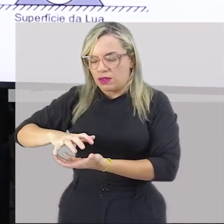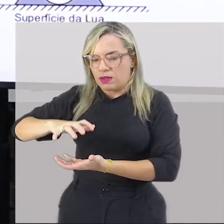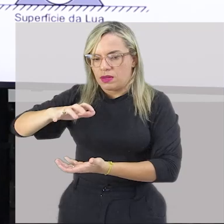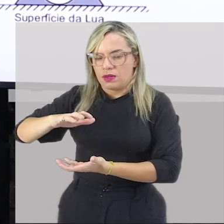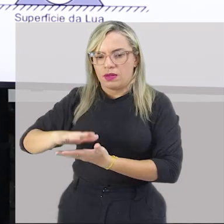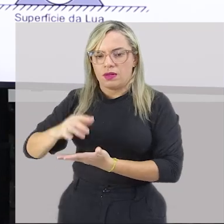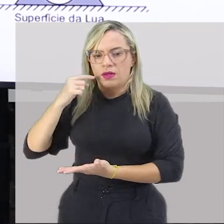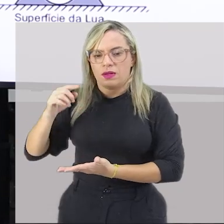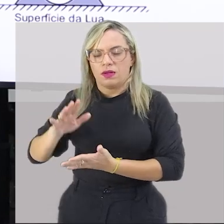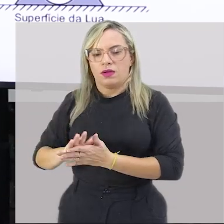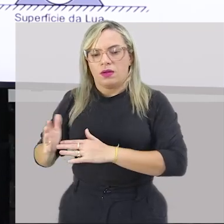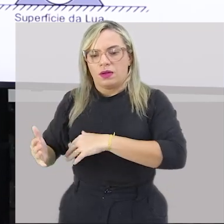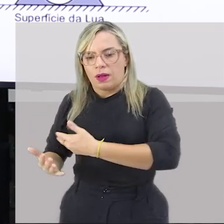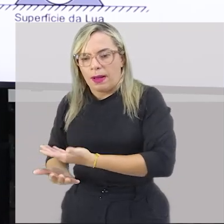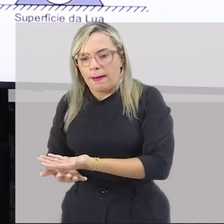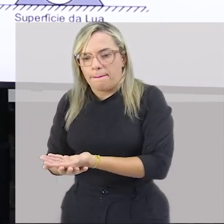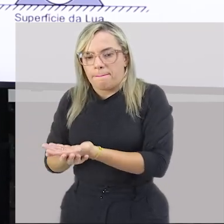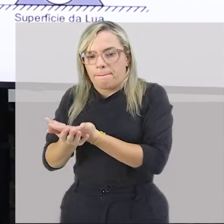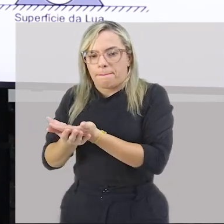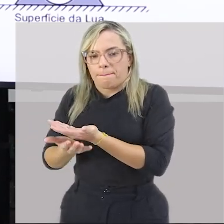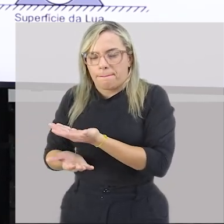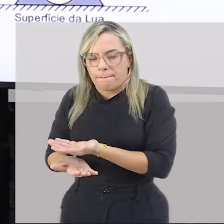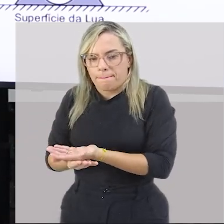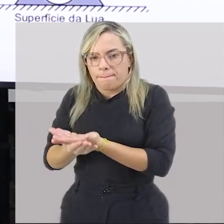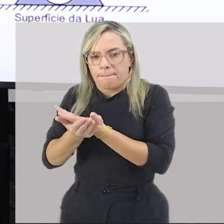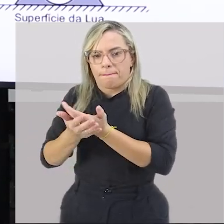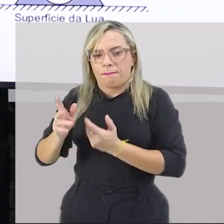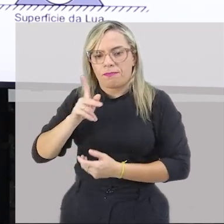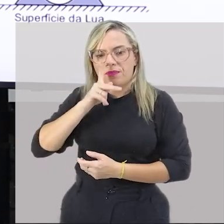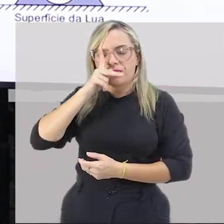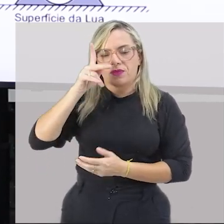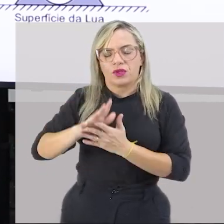a força exercida pela balança.